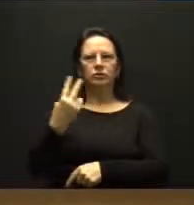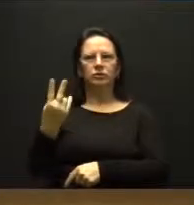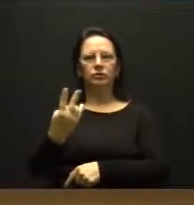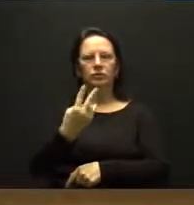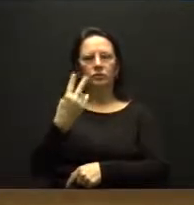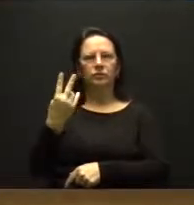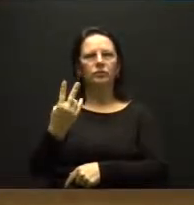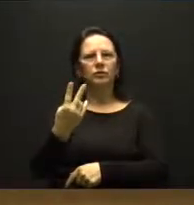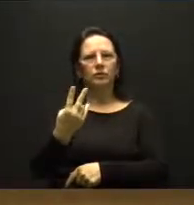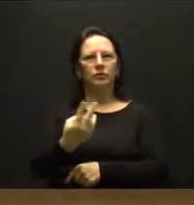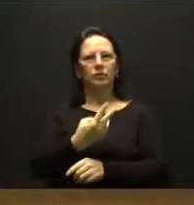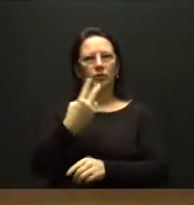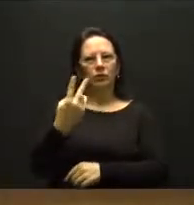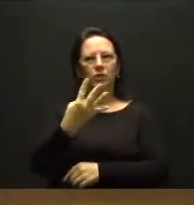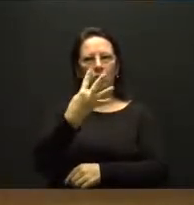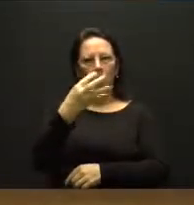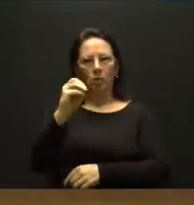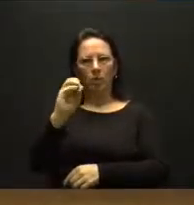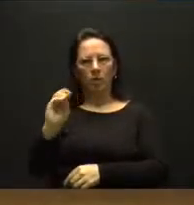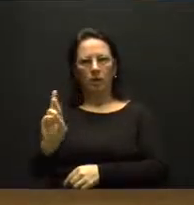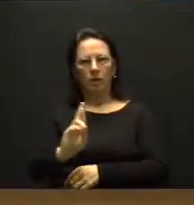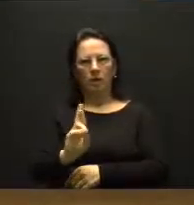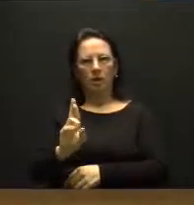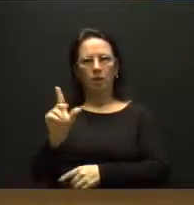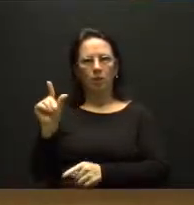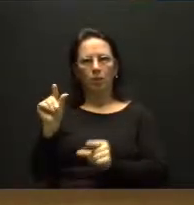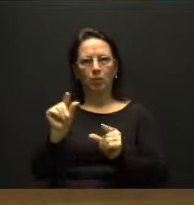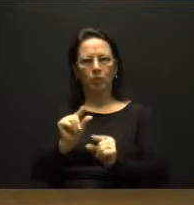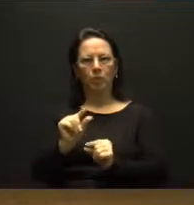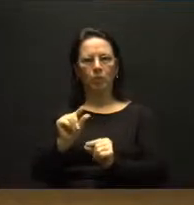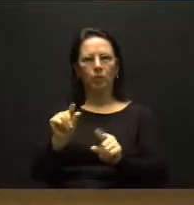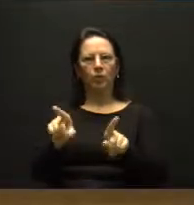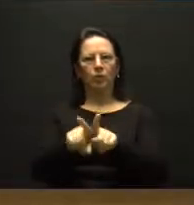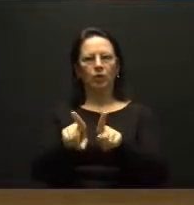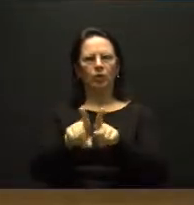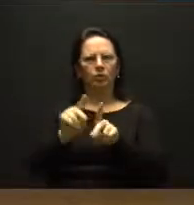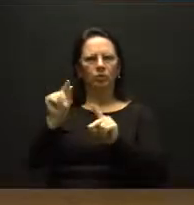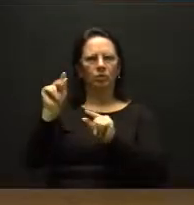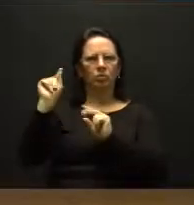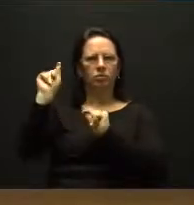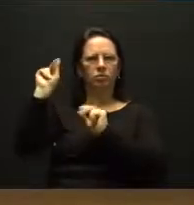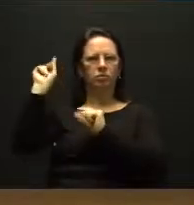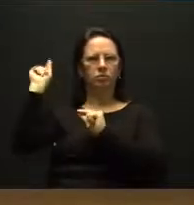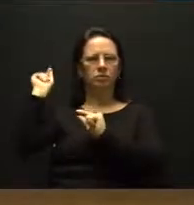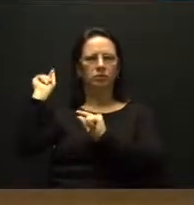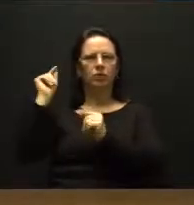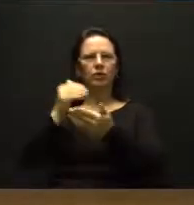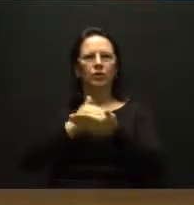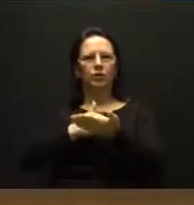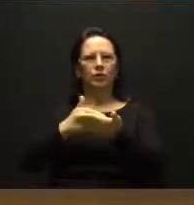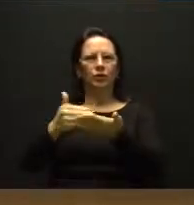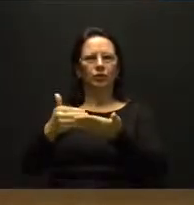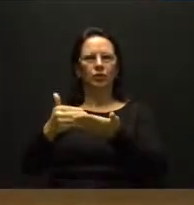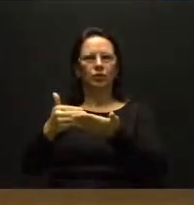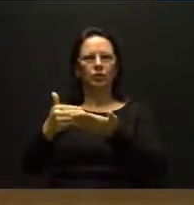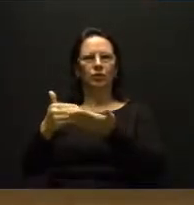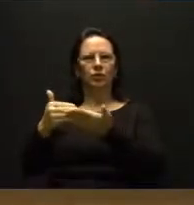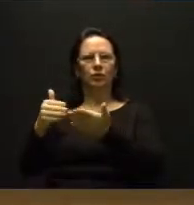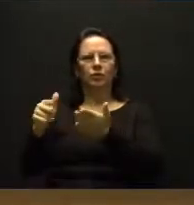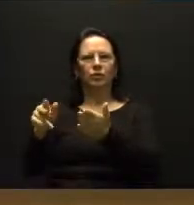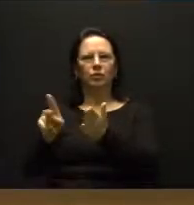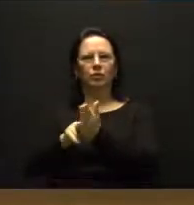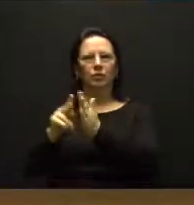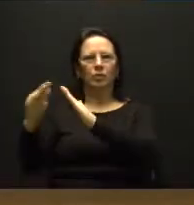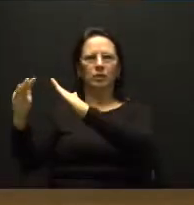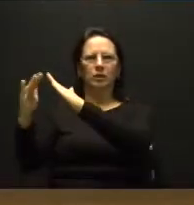de muito pouco já está defasado pelo tempo que se iniciou às desapropriações pelo programa